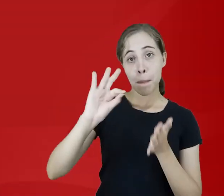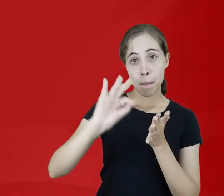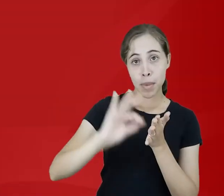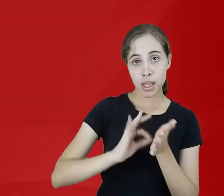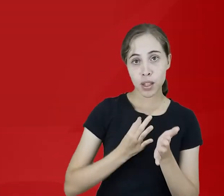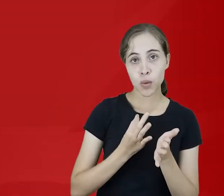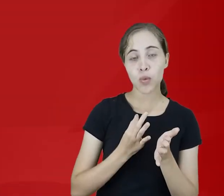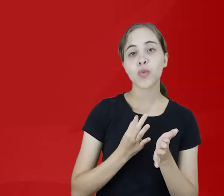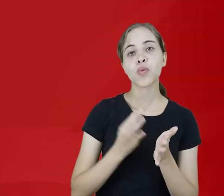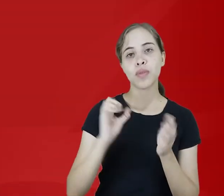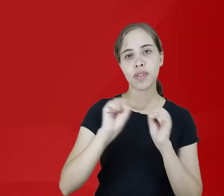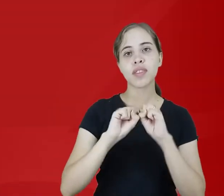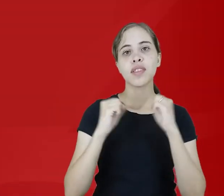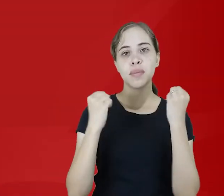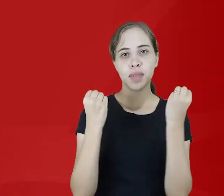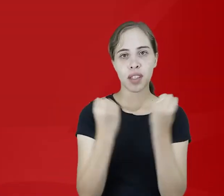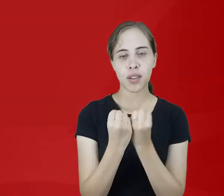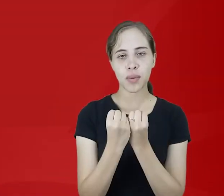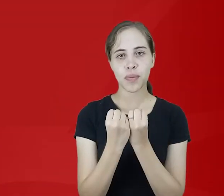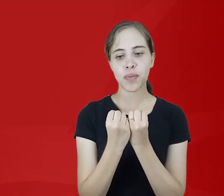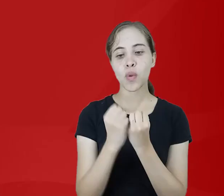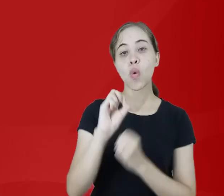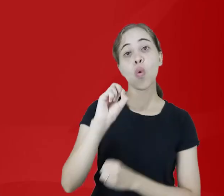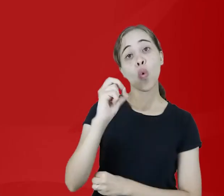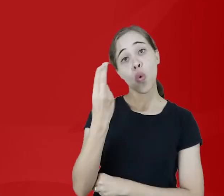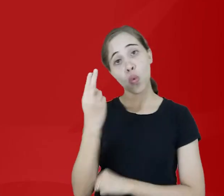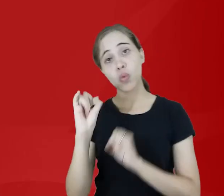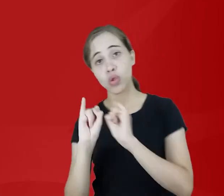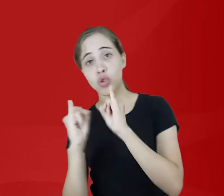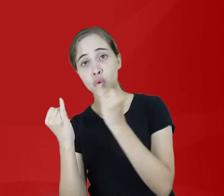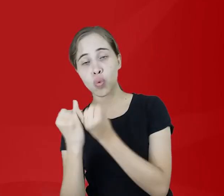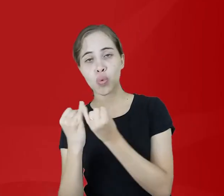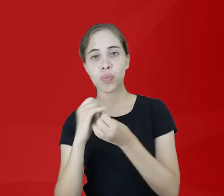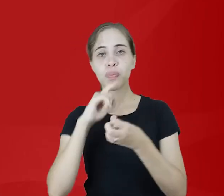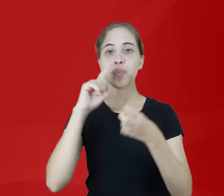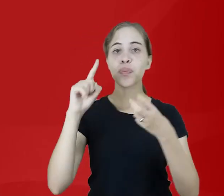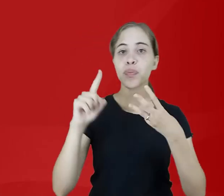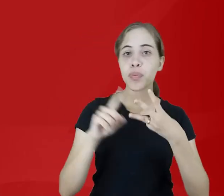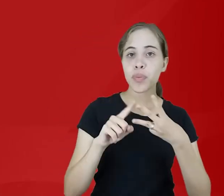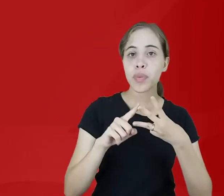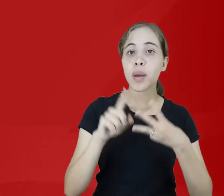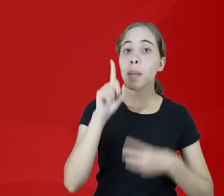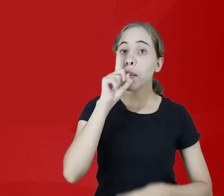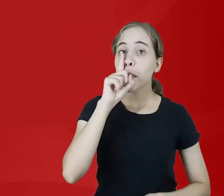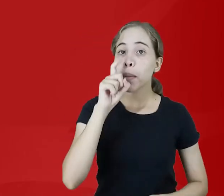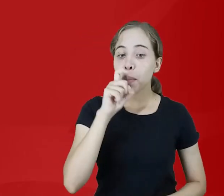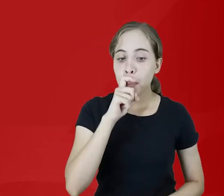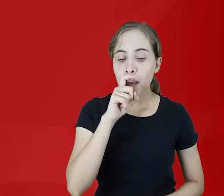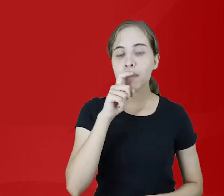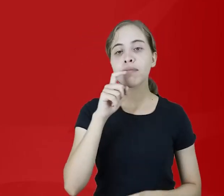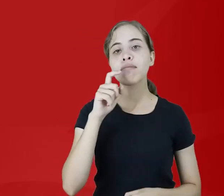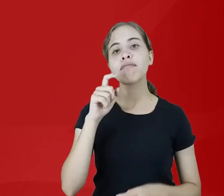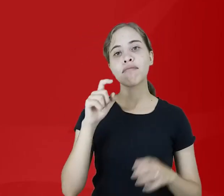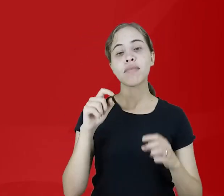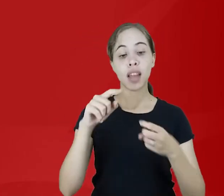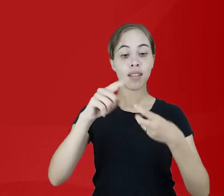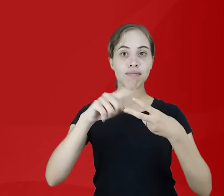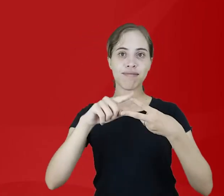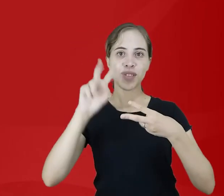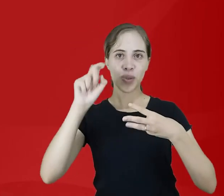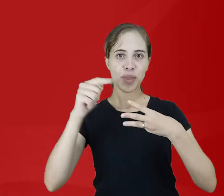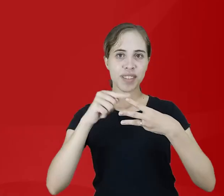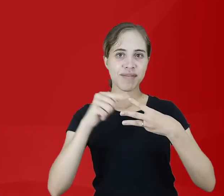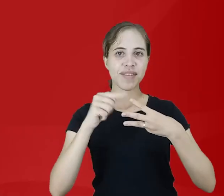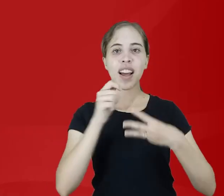matricule-se no seminário ou no instituto. Pais e líderes, vocês podem ajudar a facilitar esse